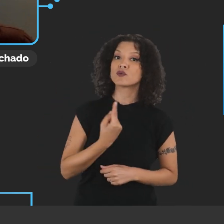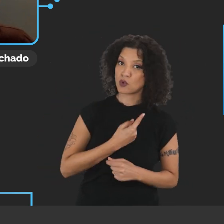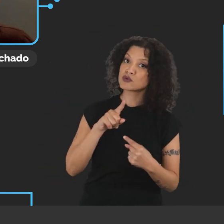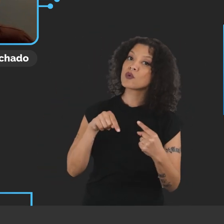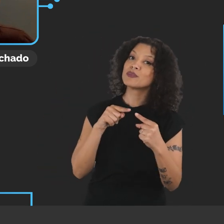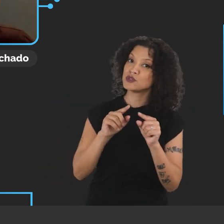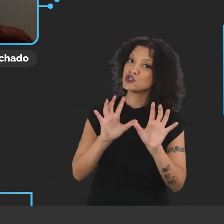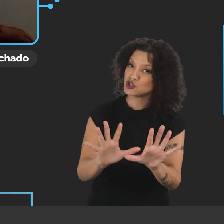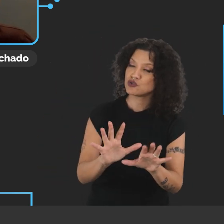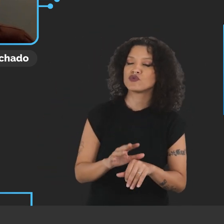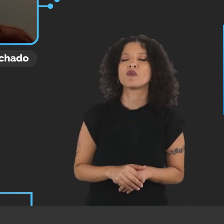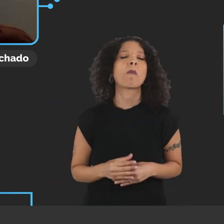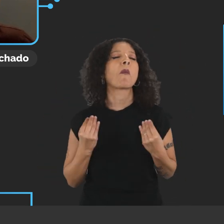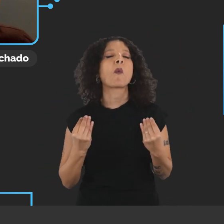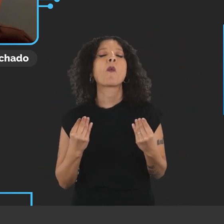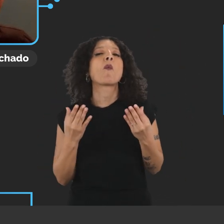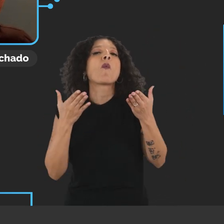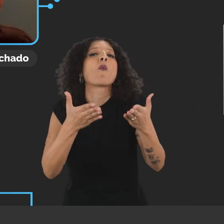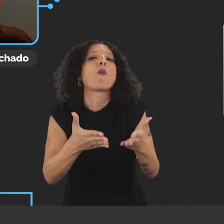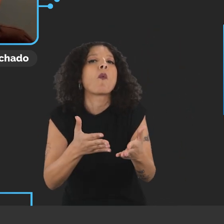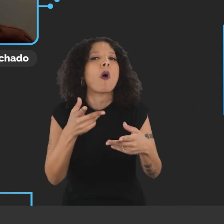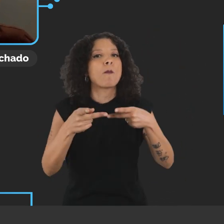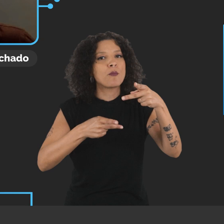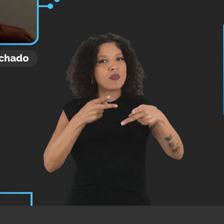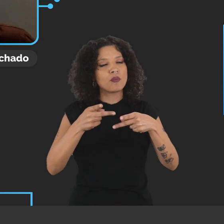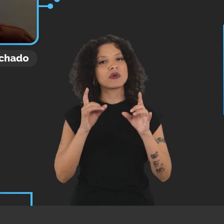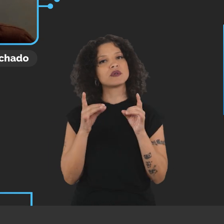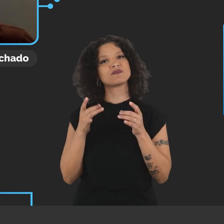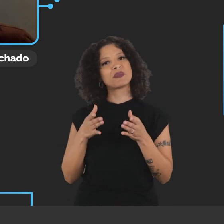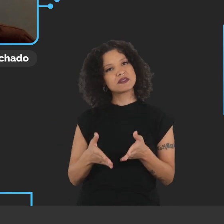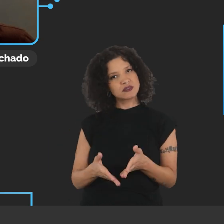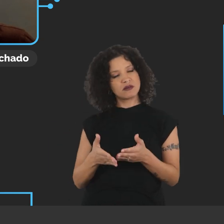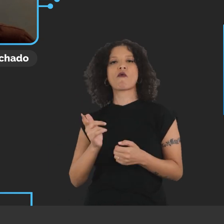nosso objetivo. A gente trabalha com um público